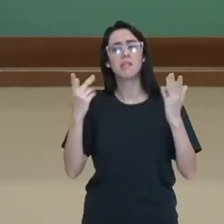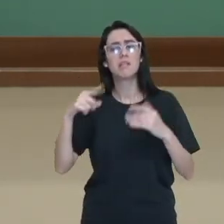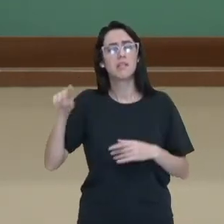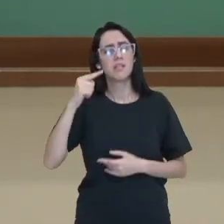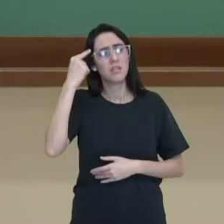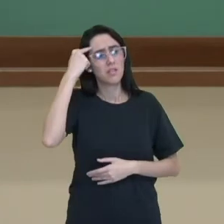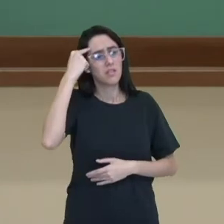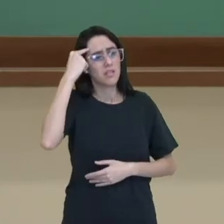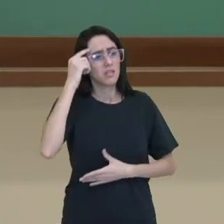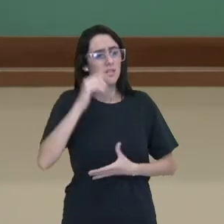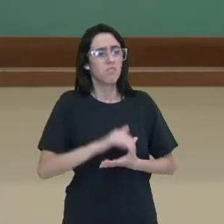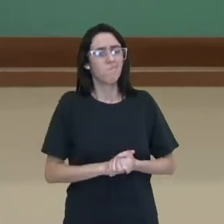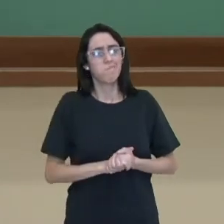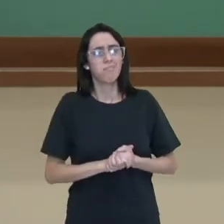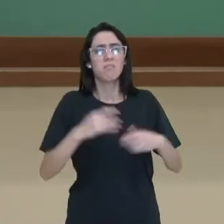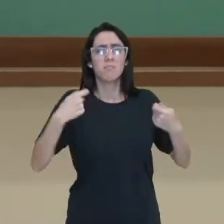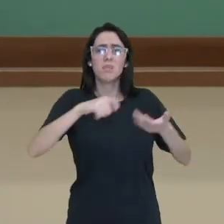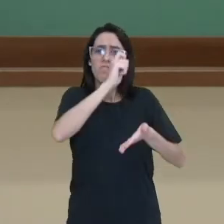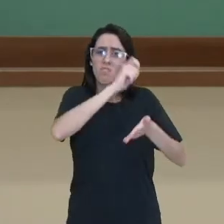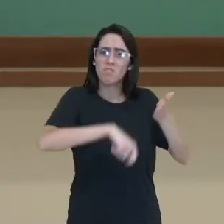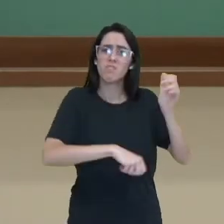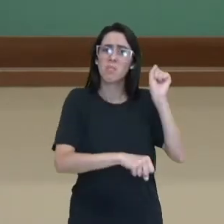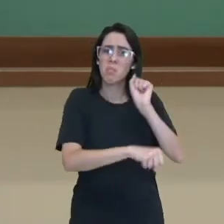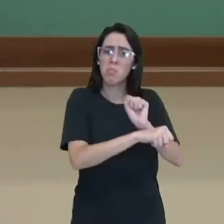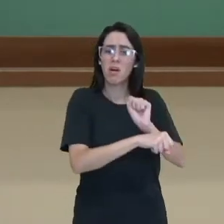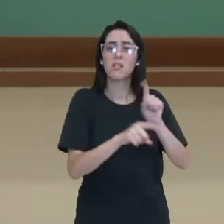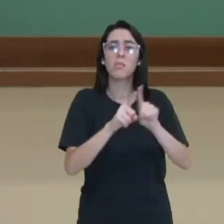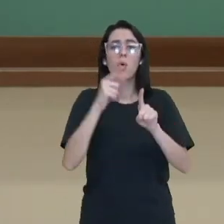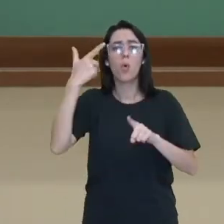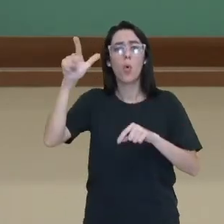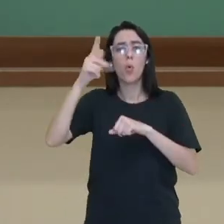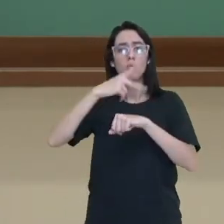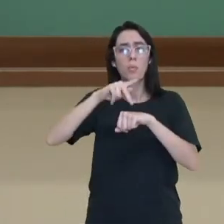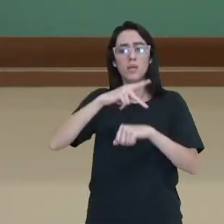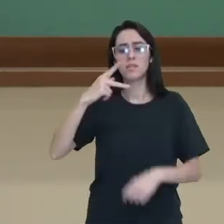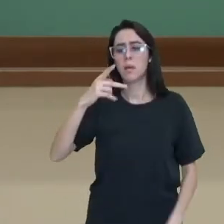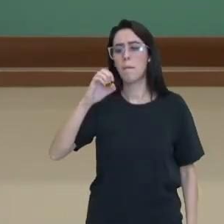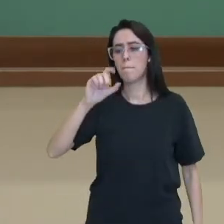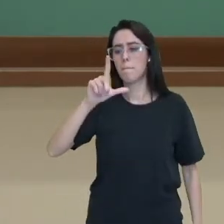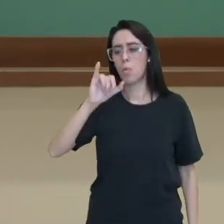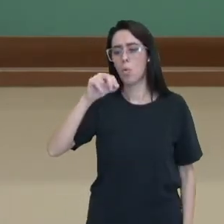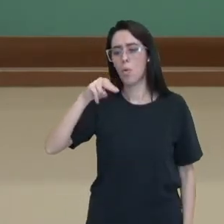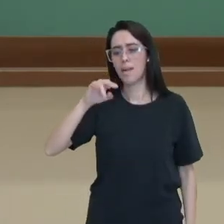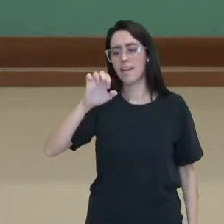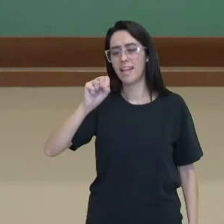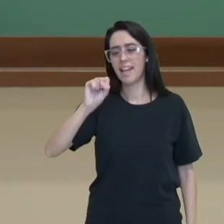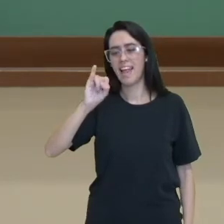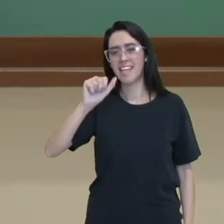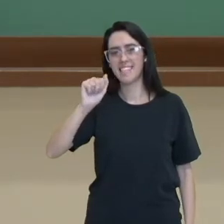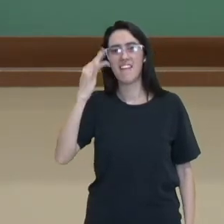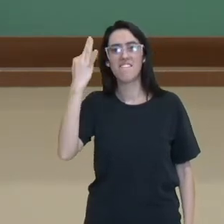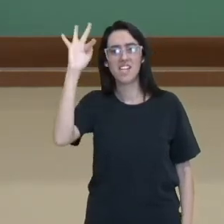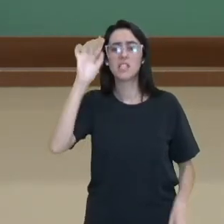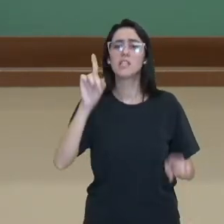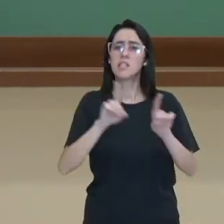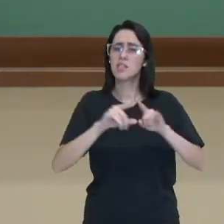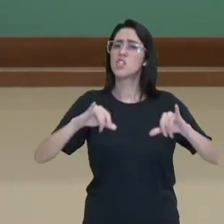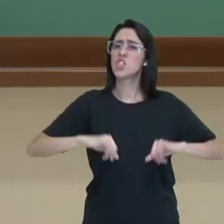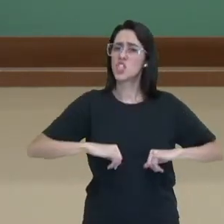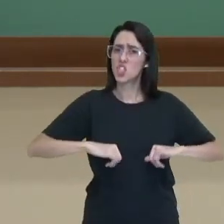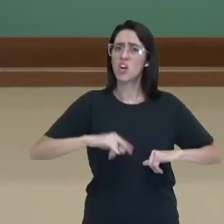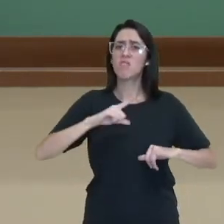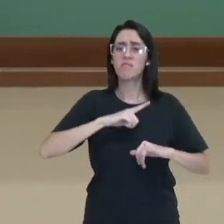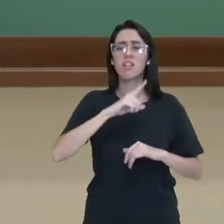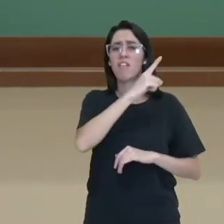isso. Outros países, como a Polinésia Francesa, também sofreram com testes, realizados